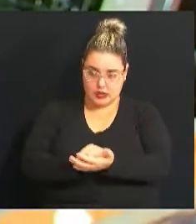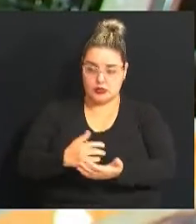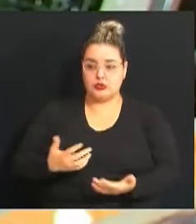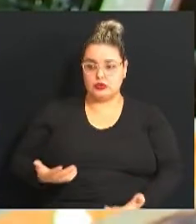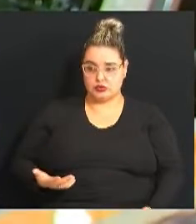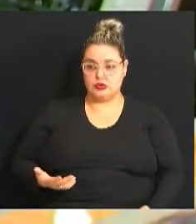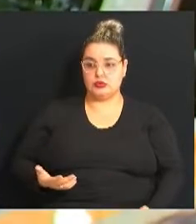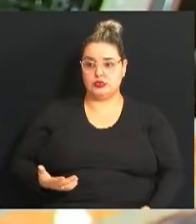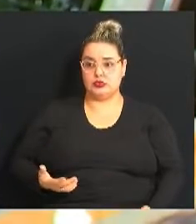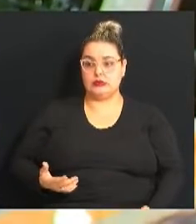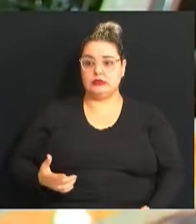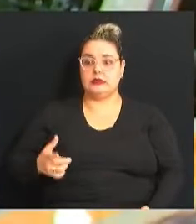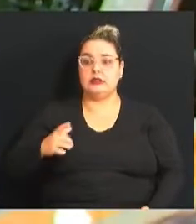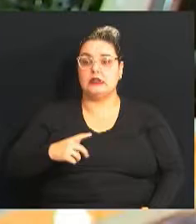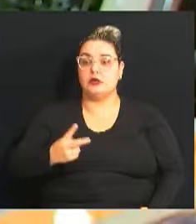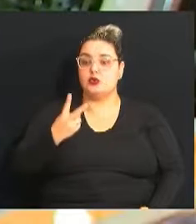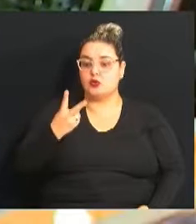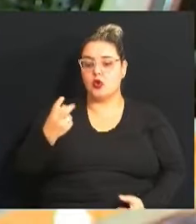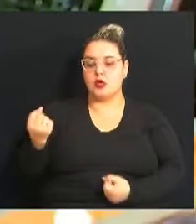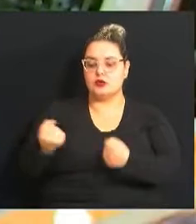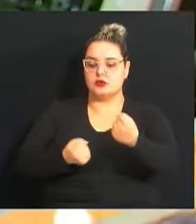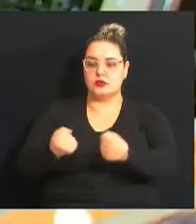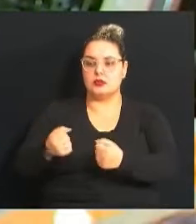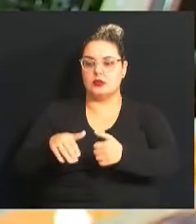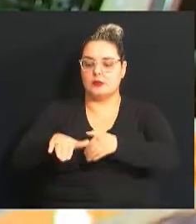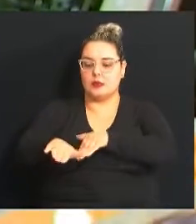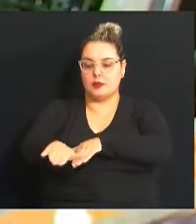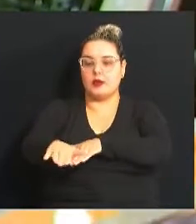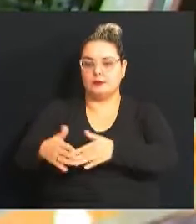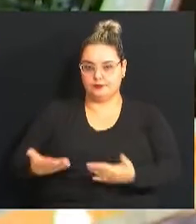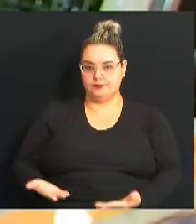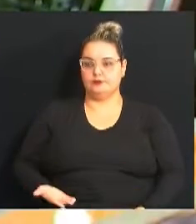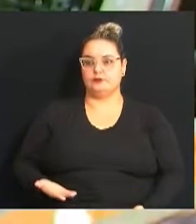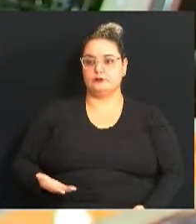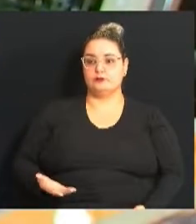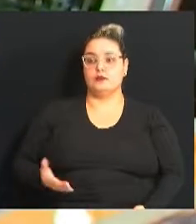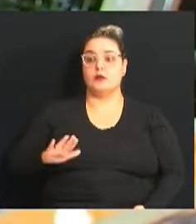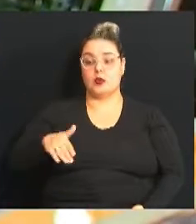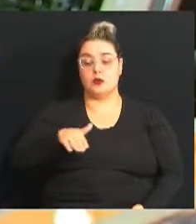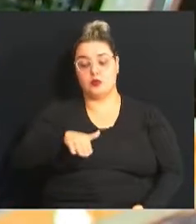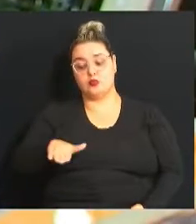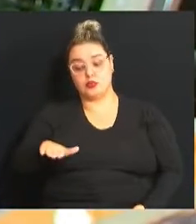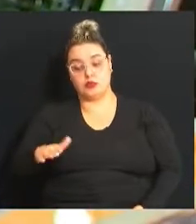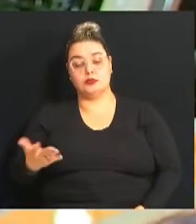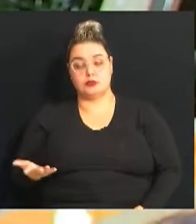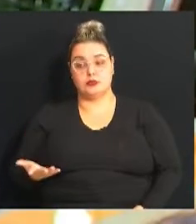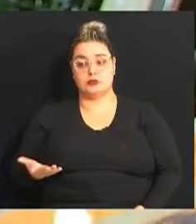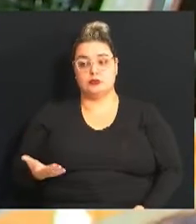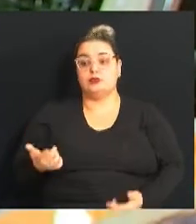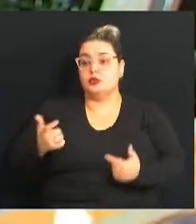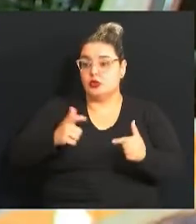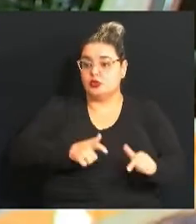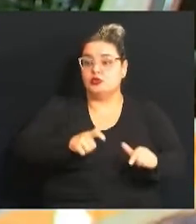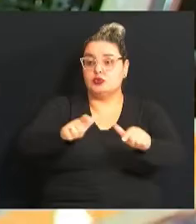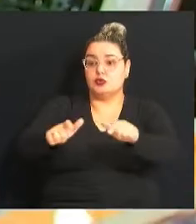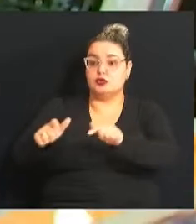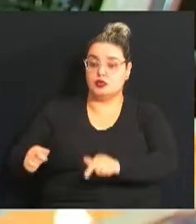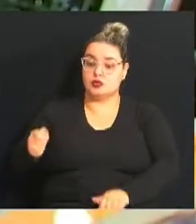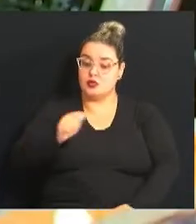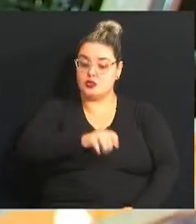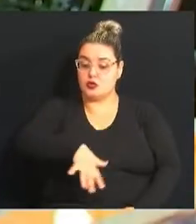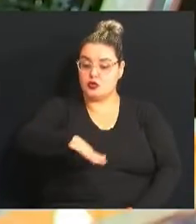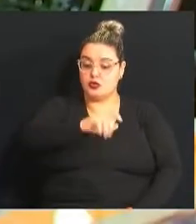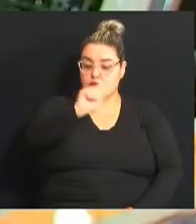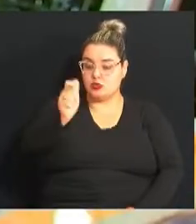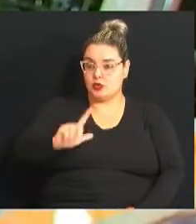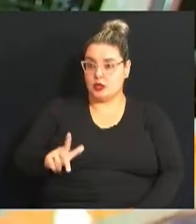como cadastrar 2 veículos. E a partir do momento que ela estacionar então nos locais onde a zona azul digital, ela ativa